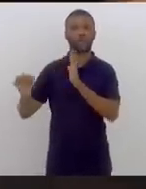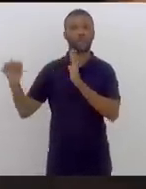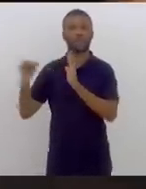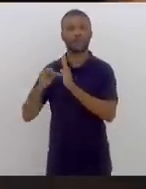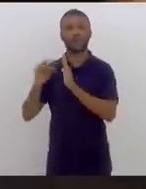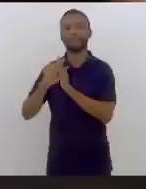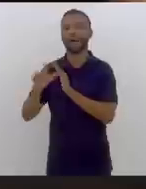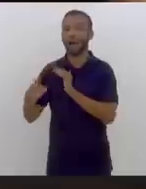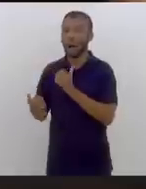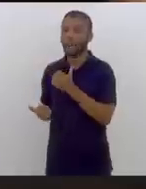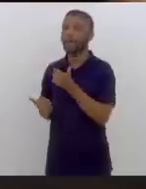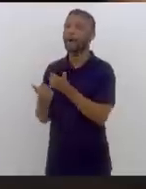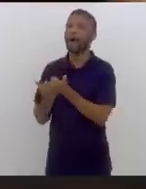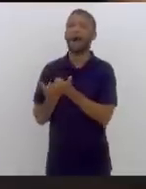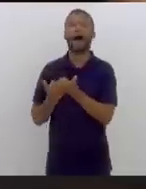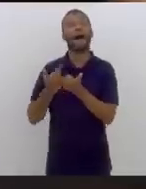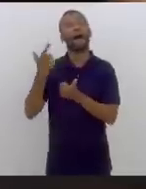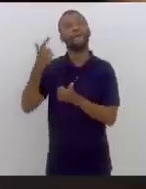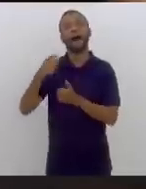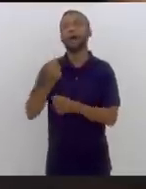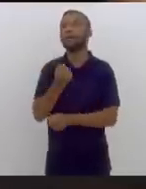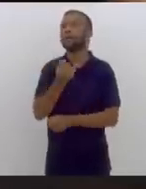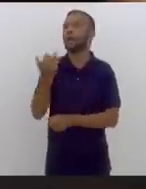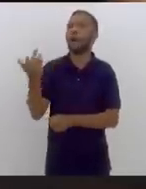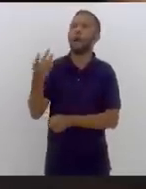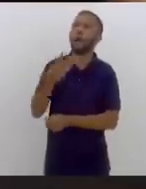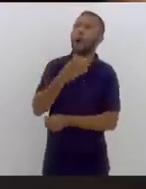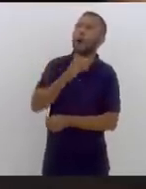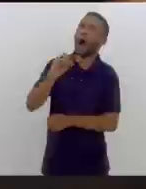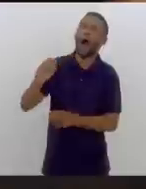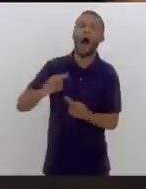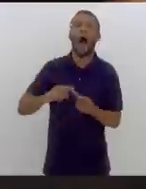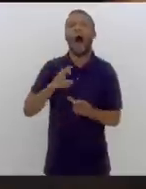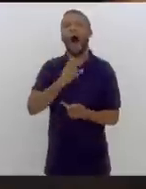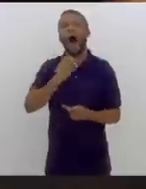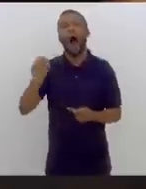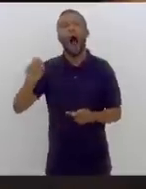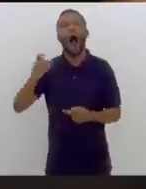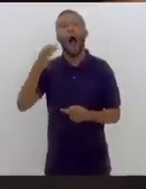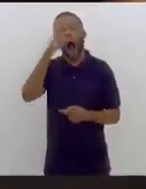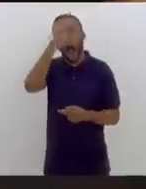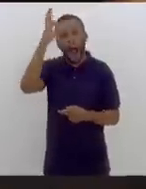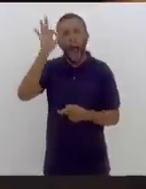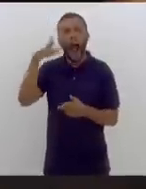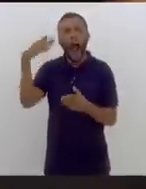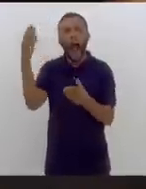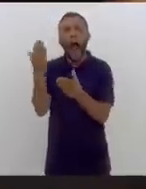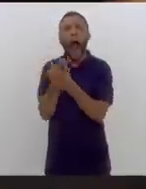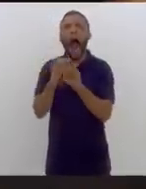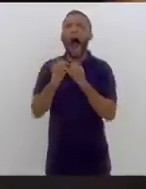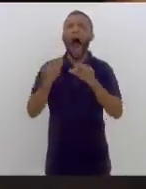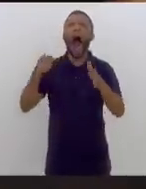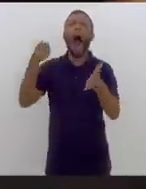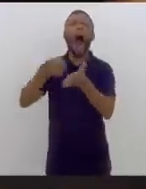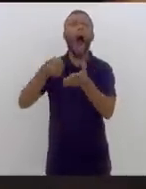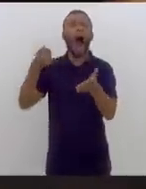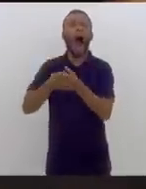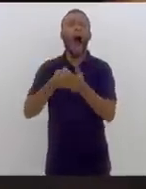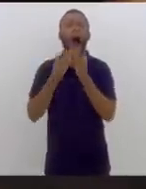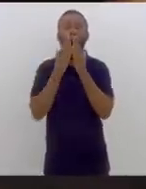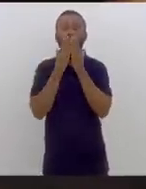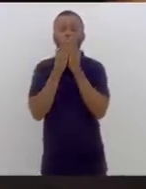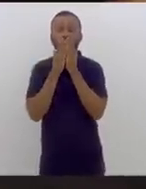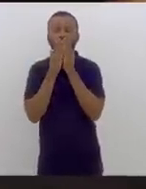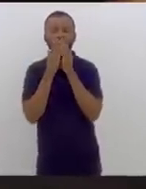beneficiar mais de sei lá 400 policiais absolvidos pelos casos de repercussão obrigatória foi encaminhado tanto